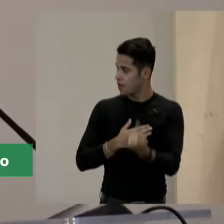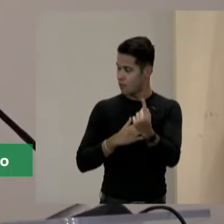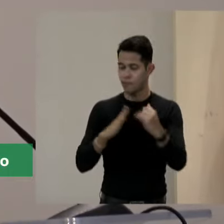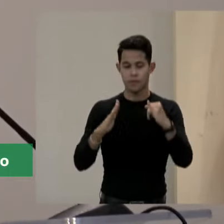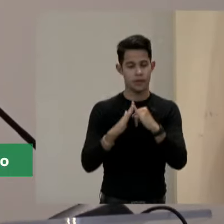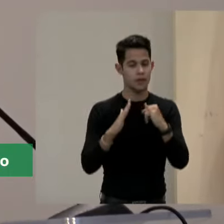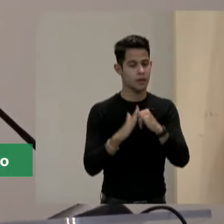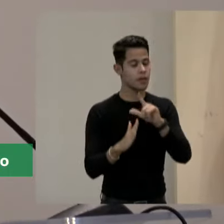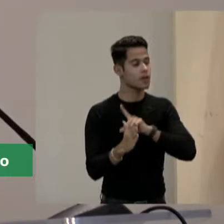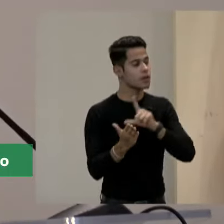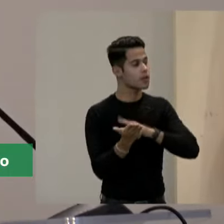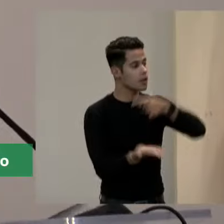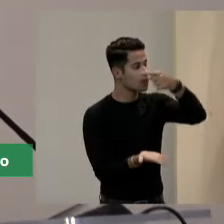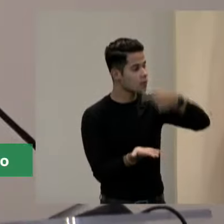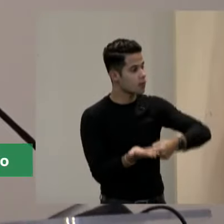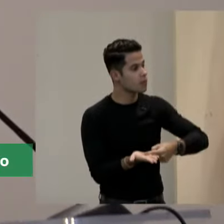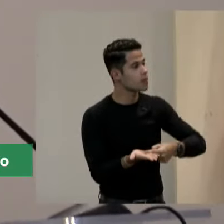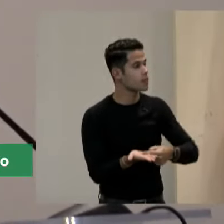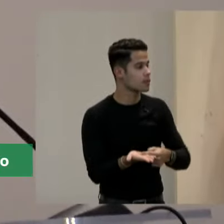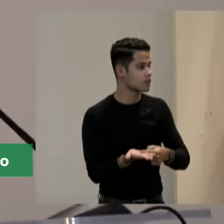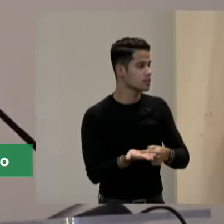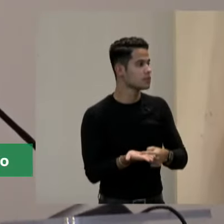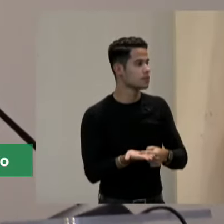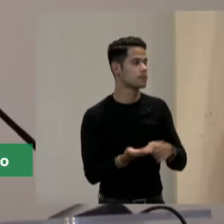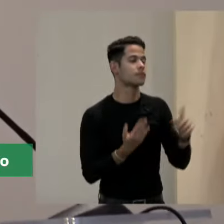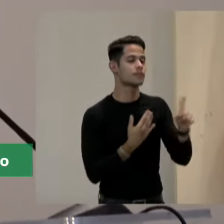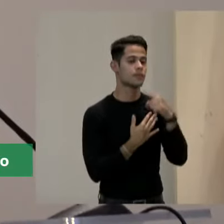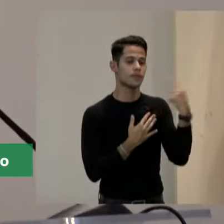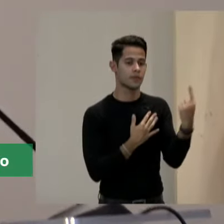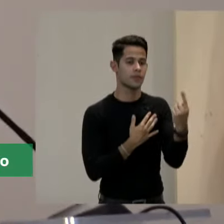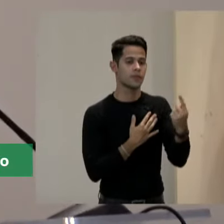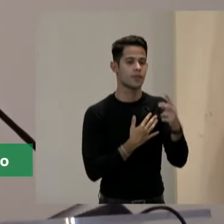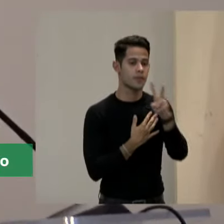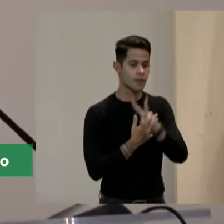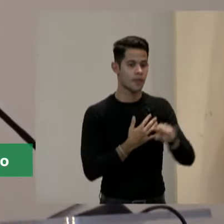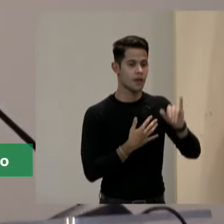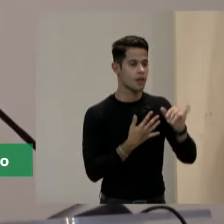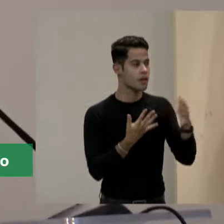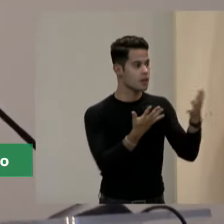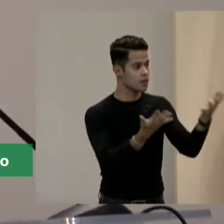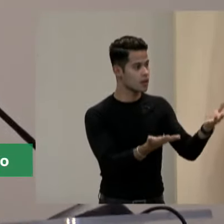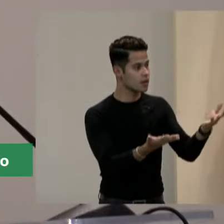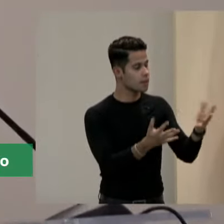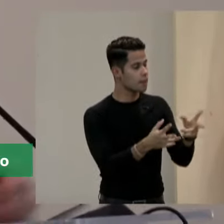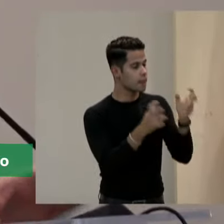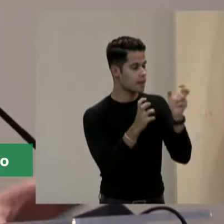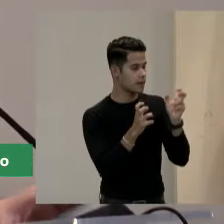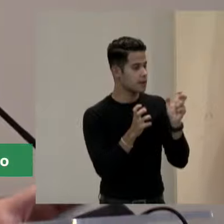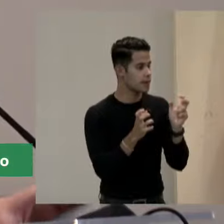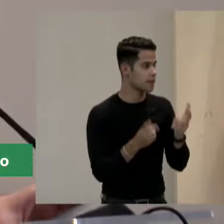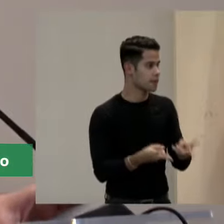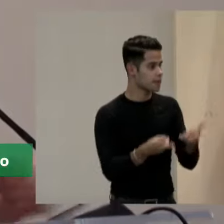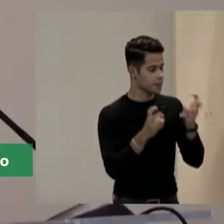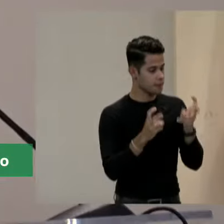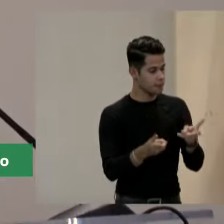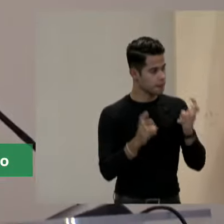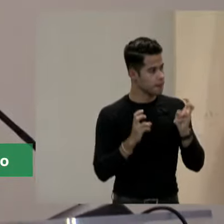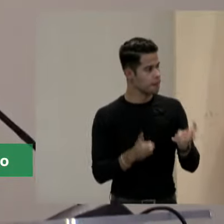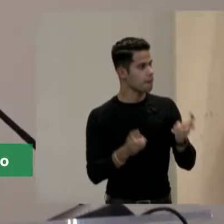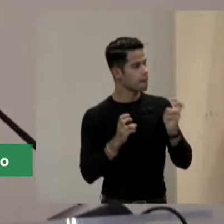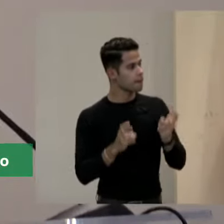tem um comprometimento. Né? Então, a gente vai perceber que, para além